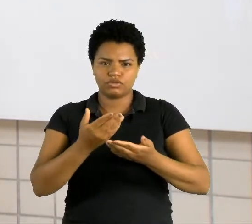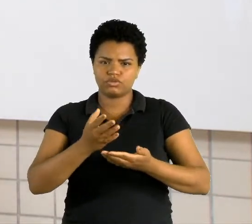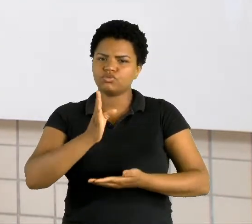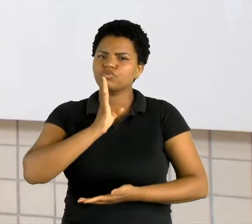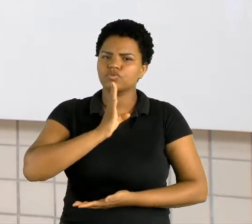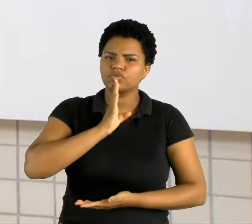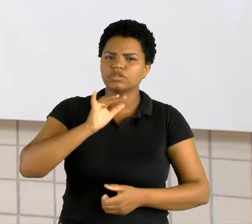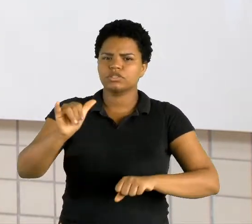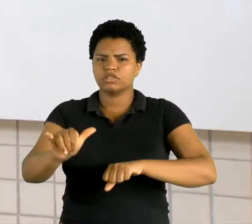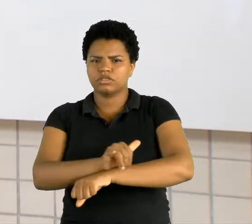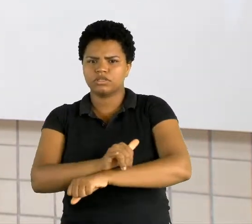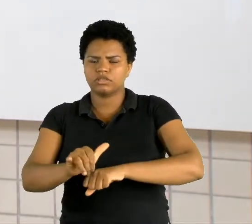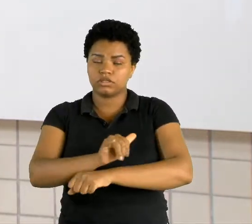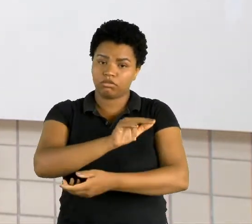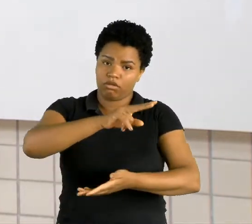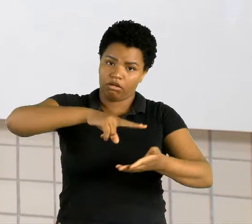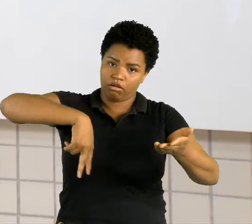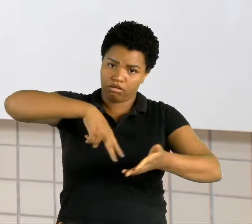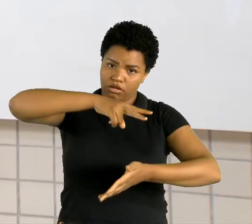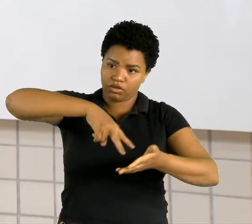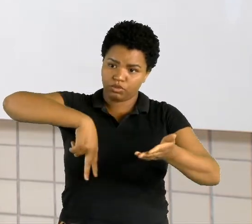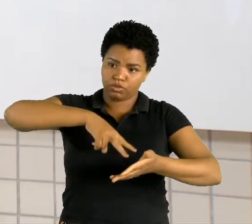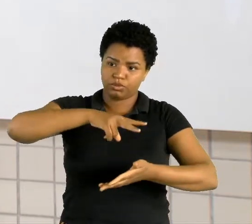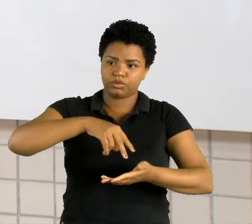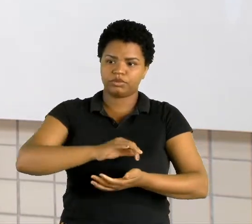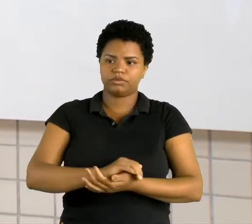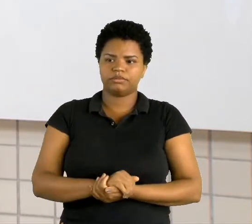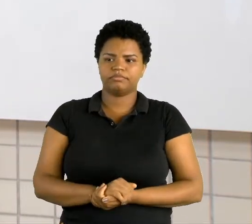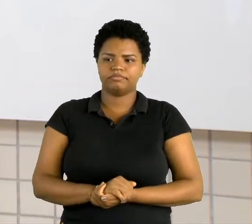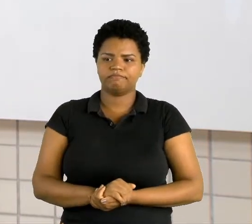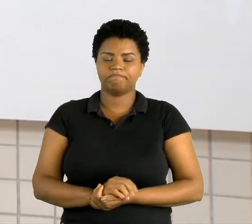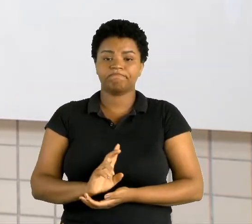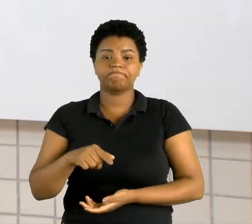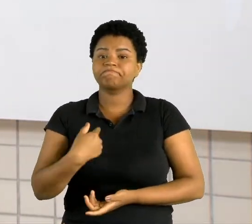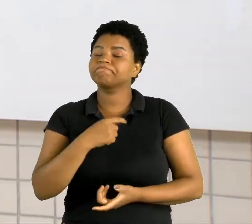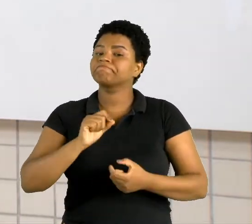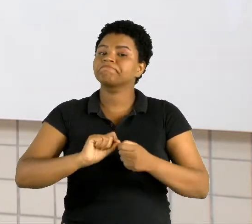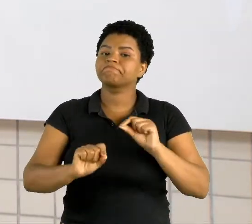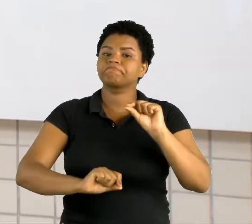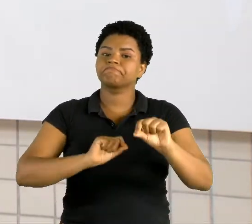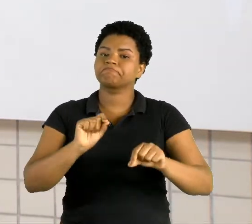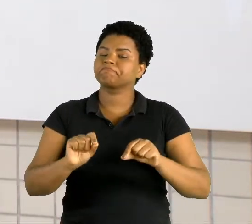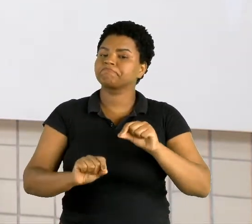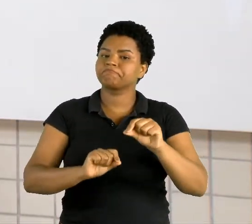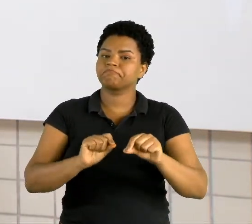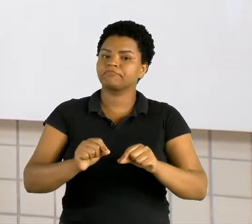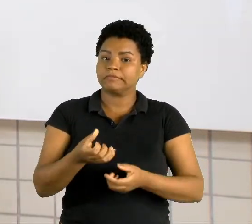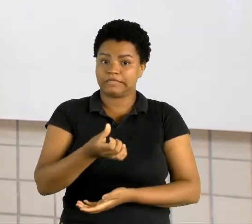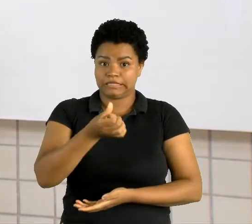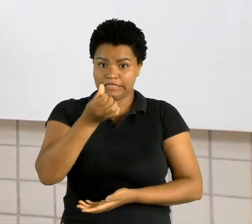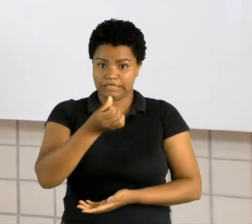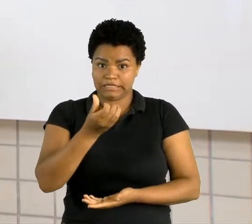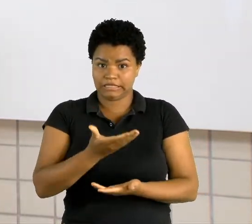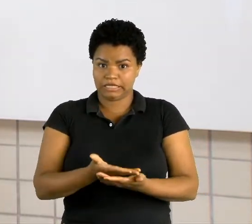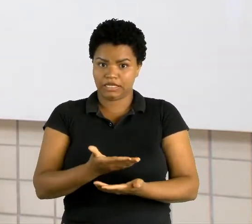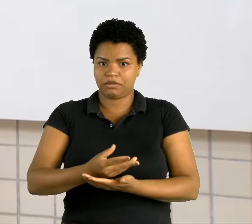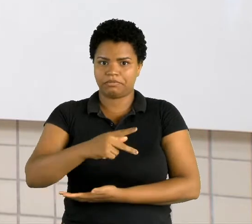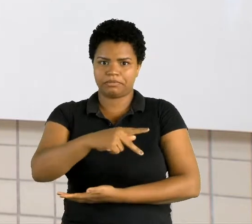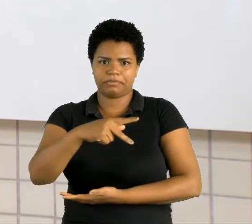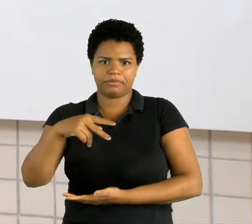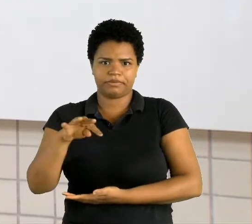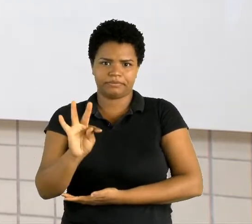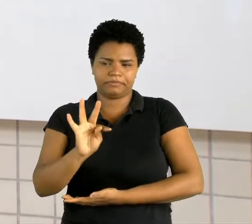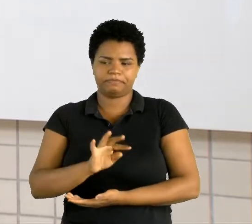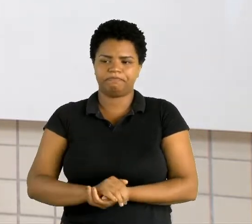estratégias de leitura. E o que a gente vai fazer hoje, nessa sexta aula de PPT?